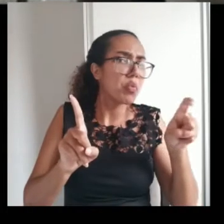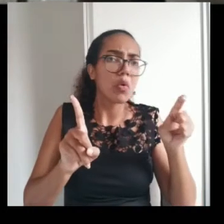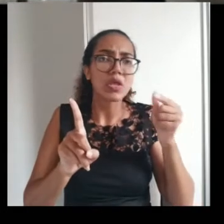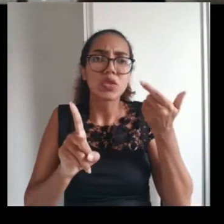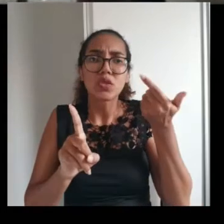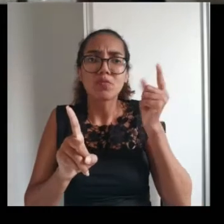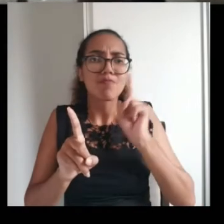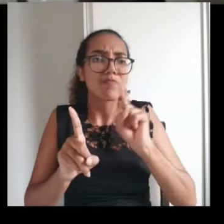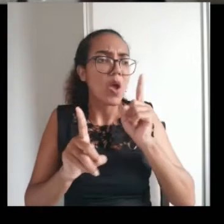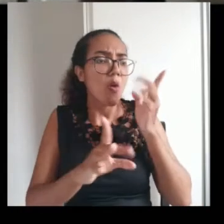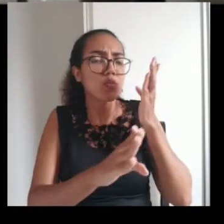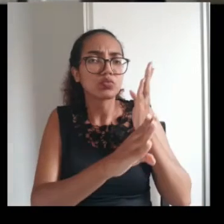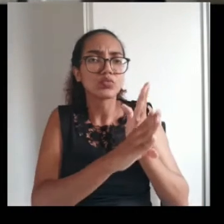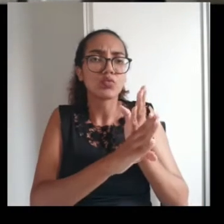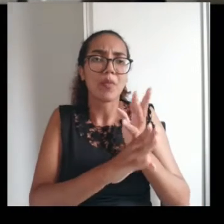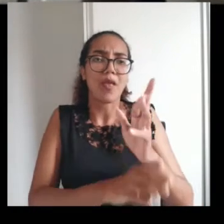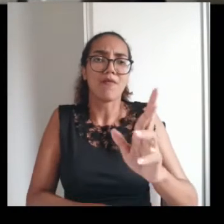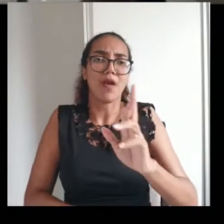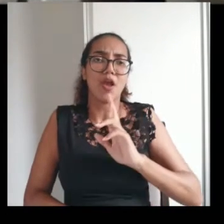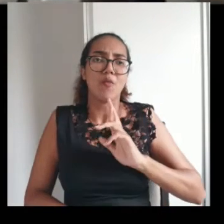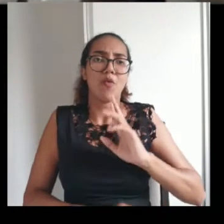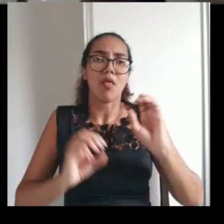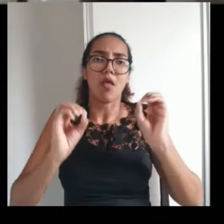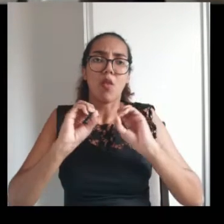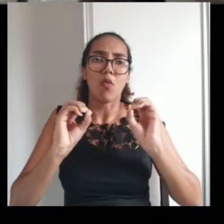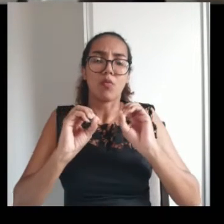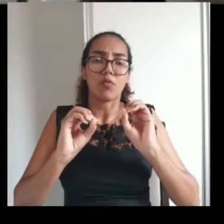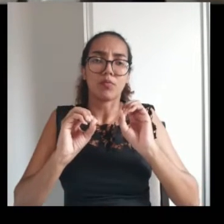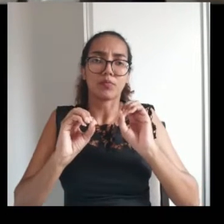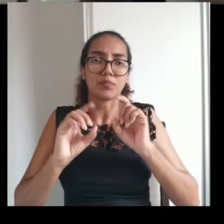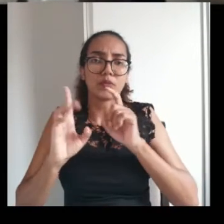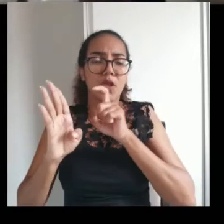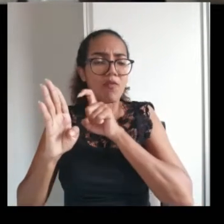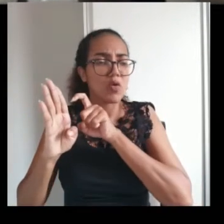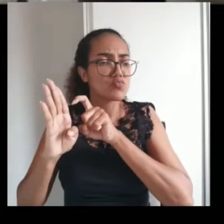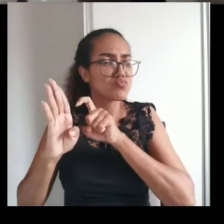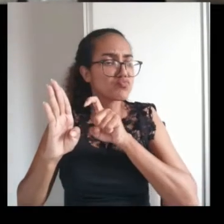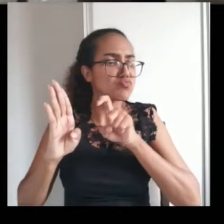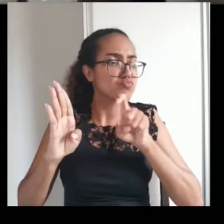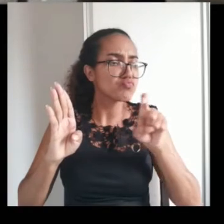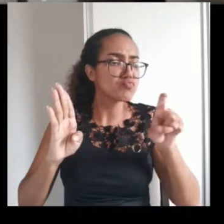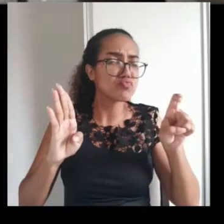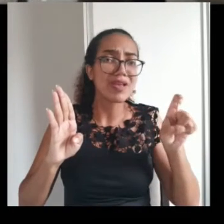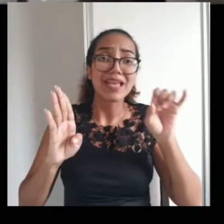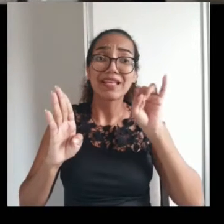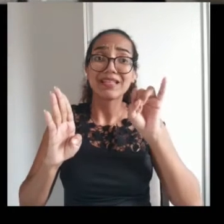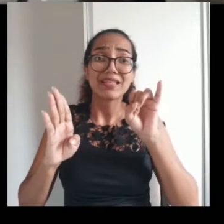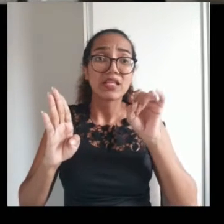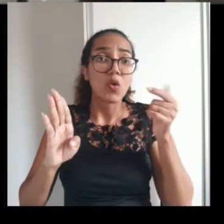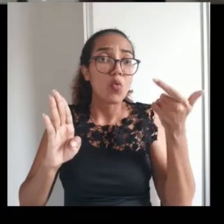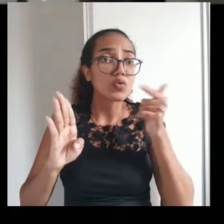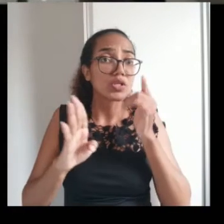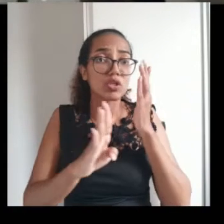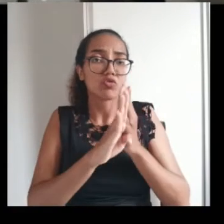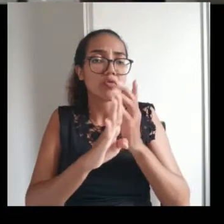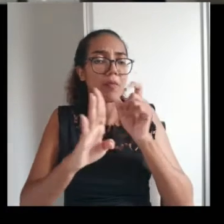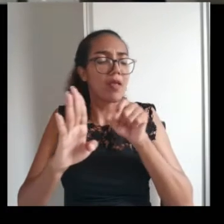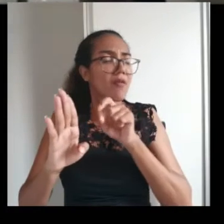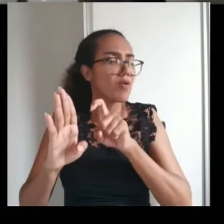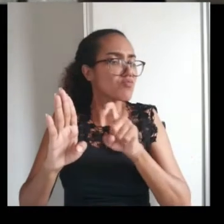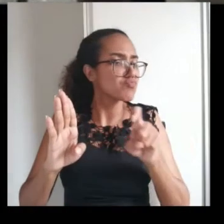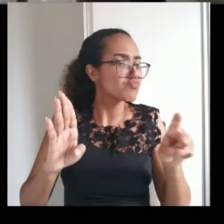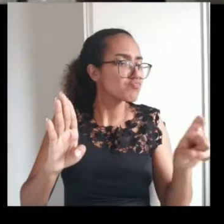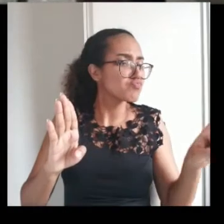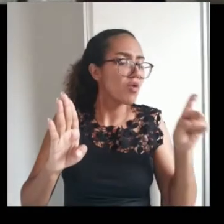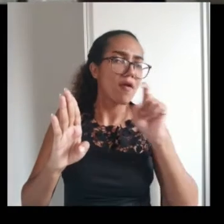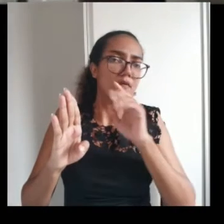achou essa conta, aqui está a lógica, né? Ele vai percorrer até... Enquanto ele não achar, ele vai ficar percorrendo até a próxima posição. Né? E quando